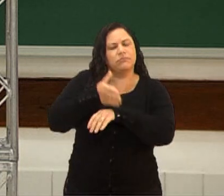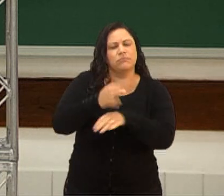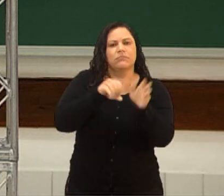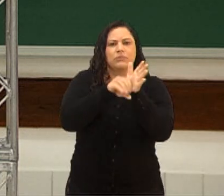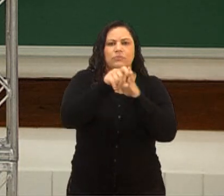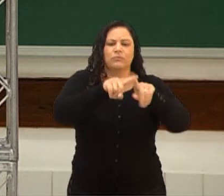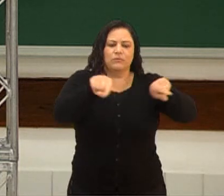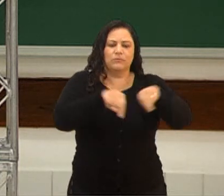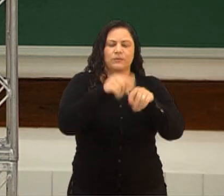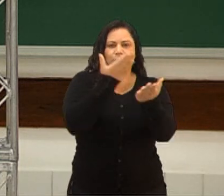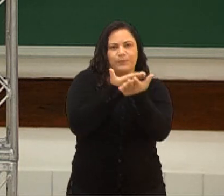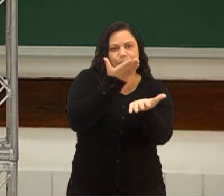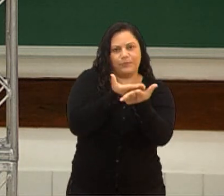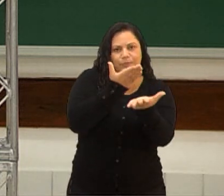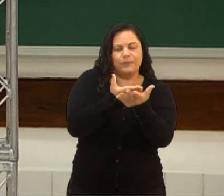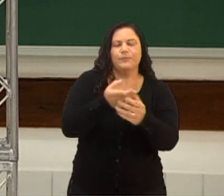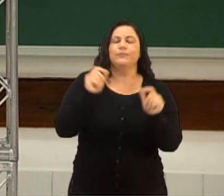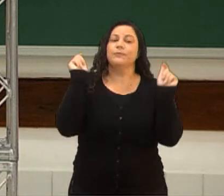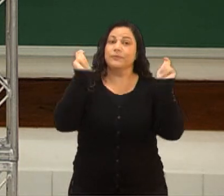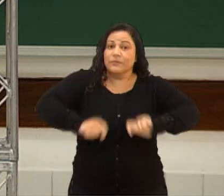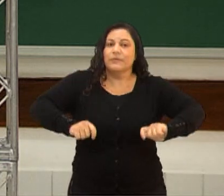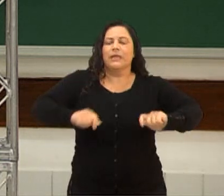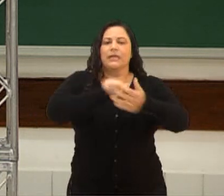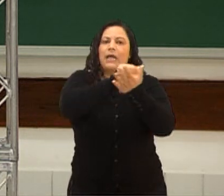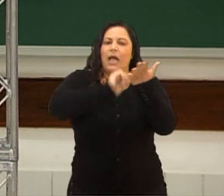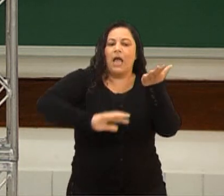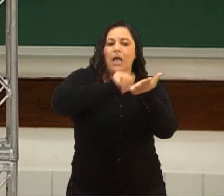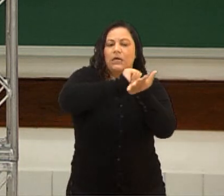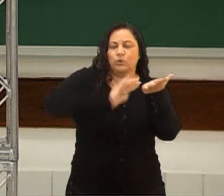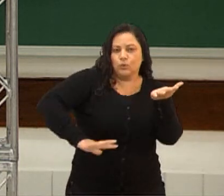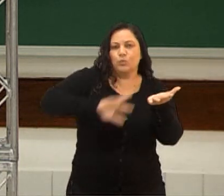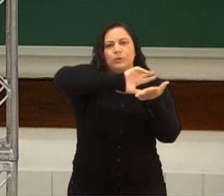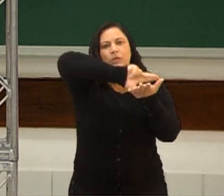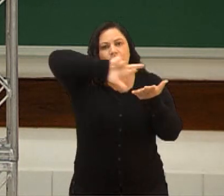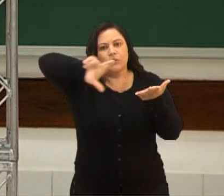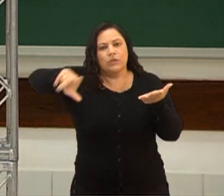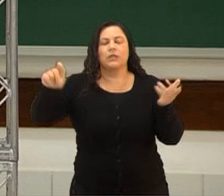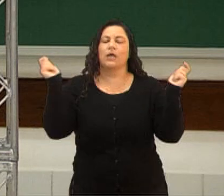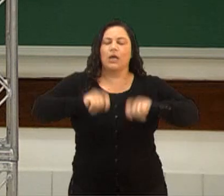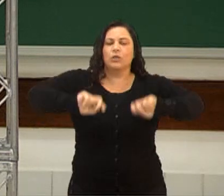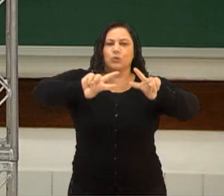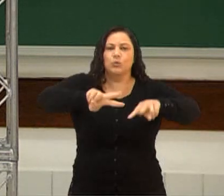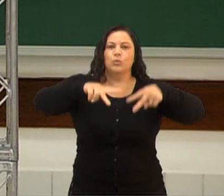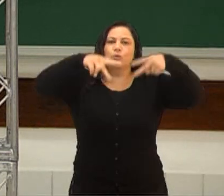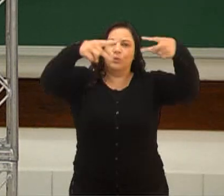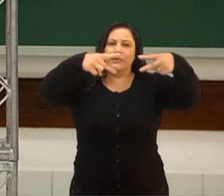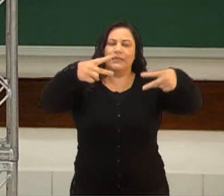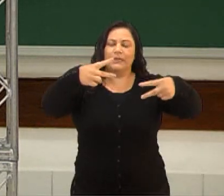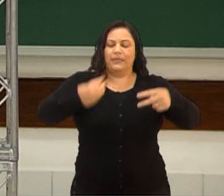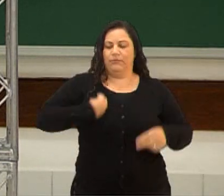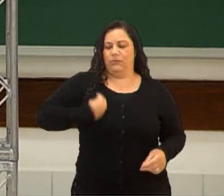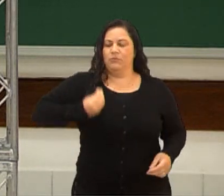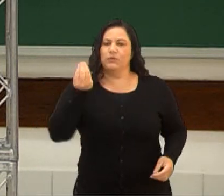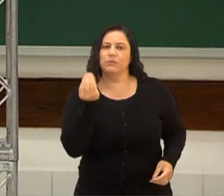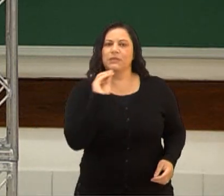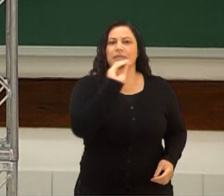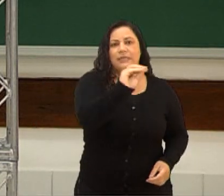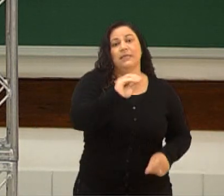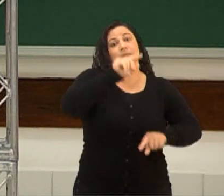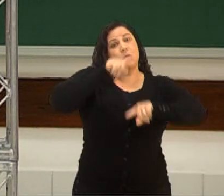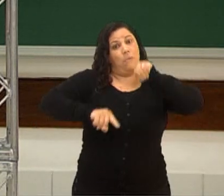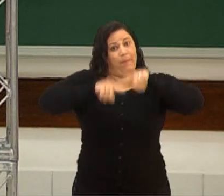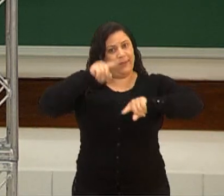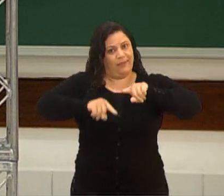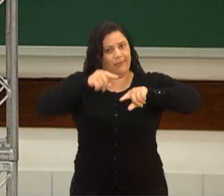Por quê? Lá no Classroom você vai ter acesso às atividades, você vai ter acesso ao link de presença, você vai ter acesso ao material, que é